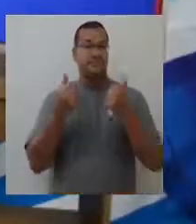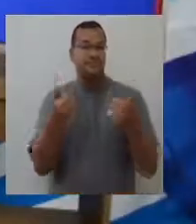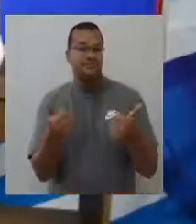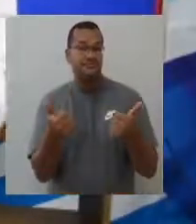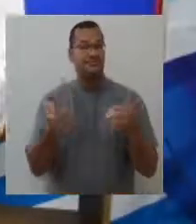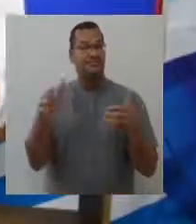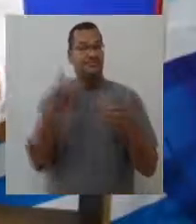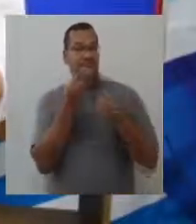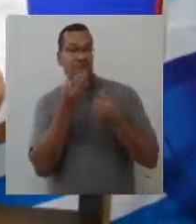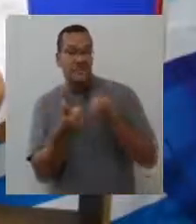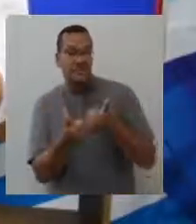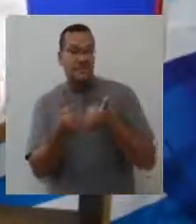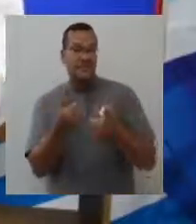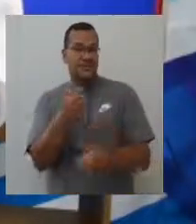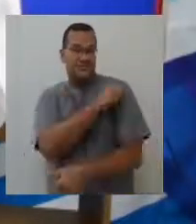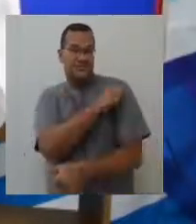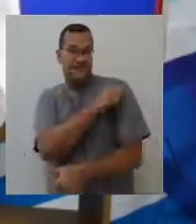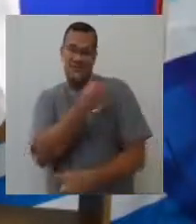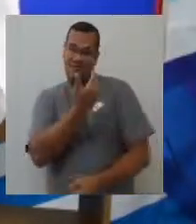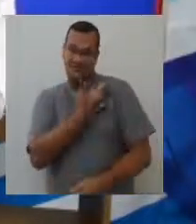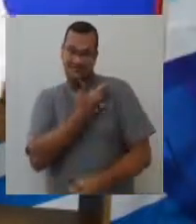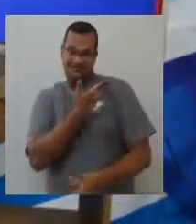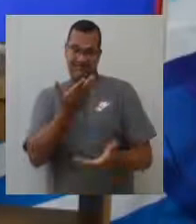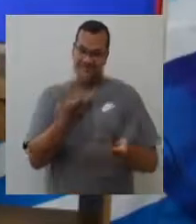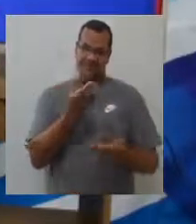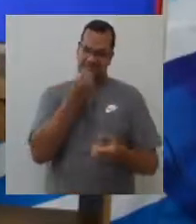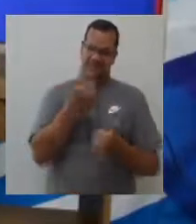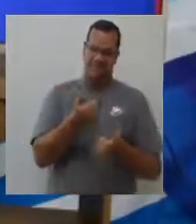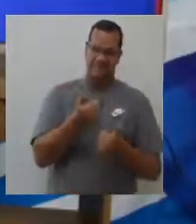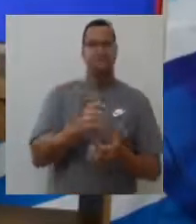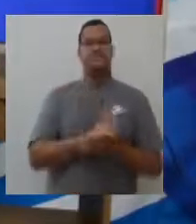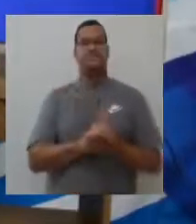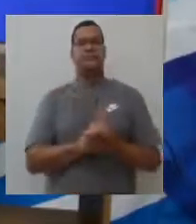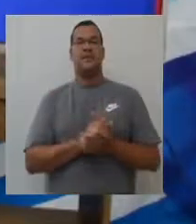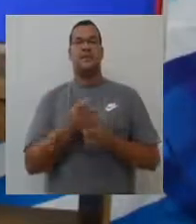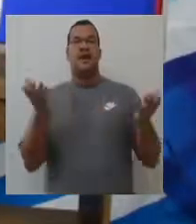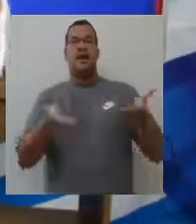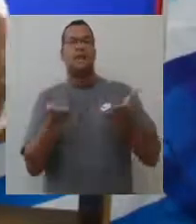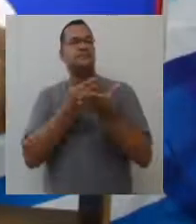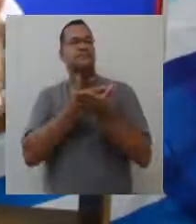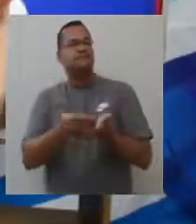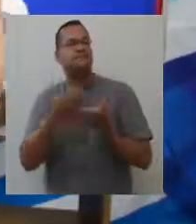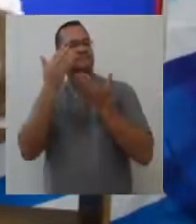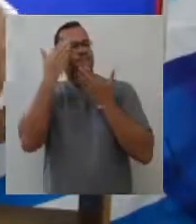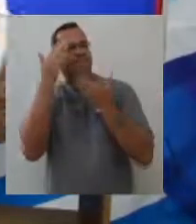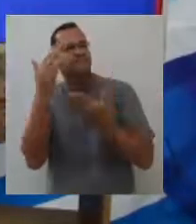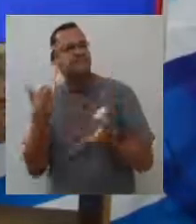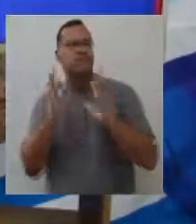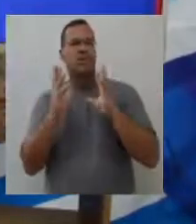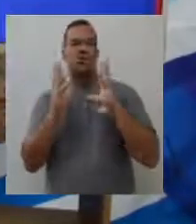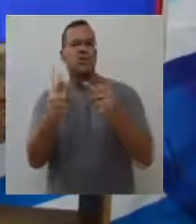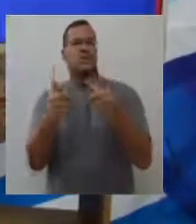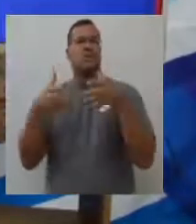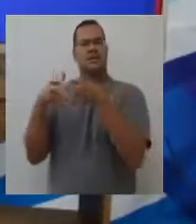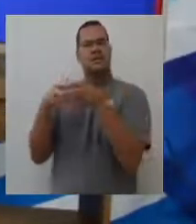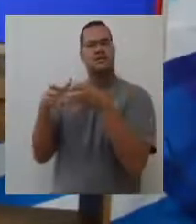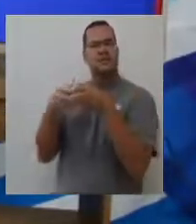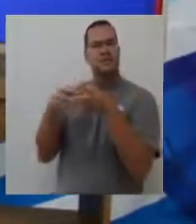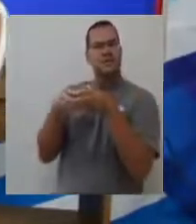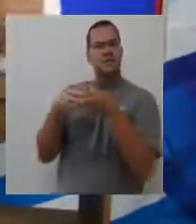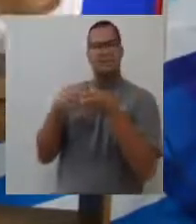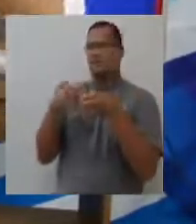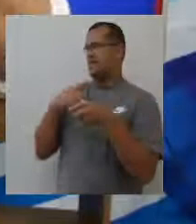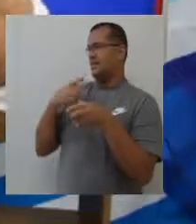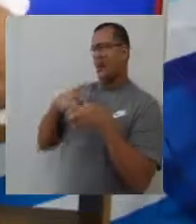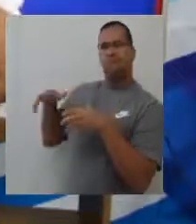Pessoal, como vai, amigo estudante? Tudo bom com você? Cara, eu quero inicialmente agradecer toda a equipe dos